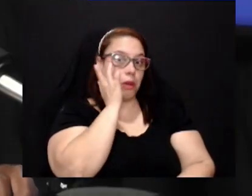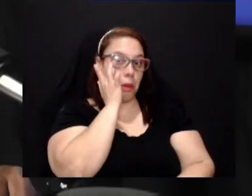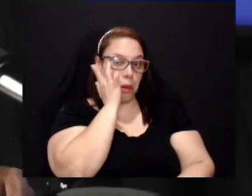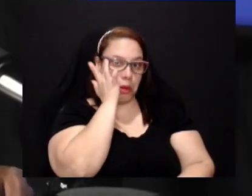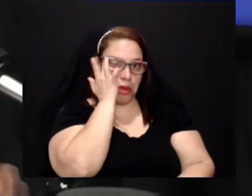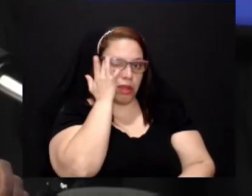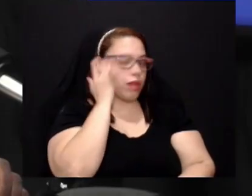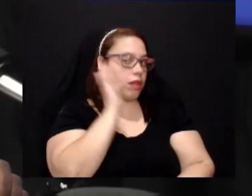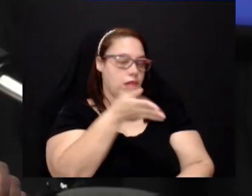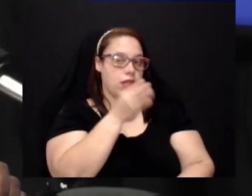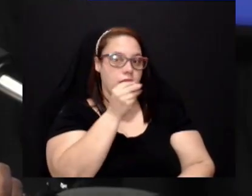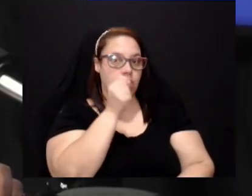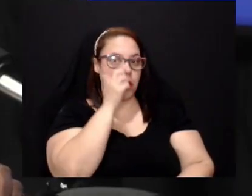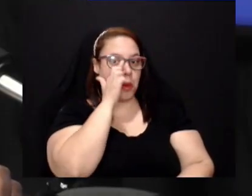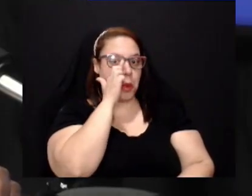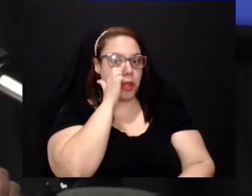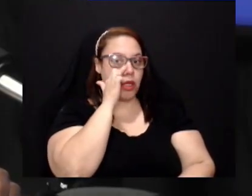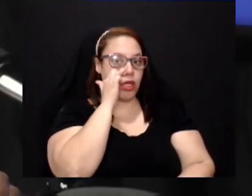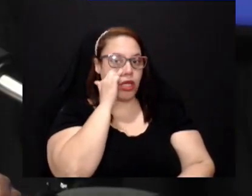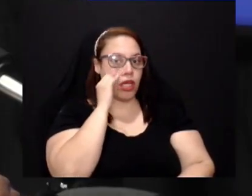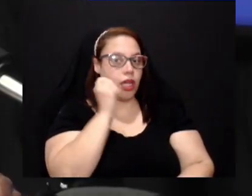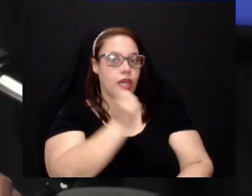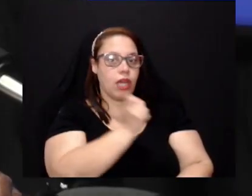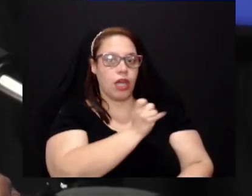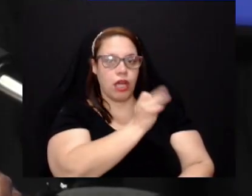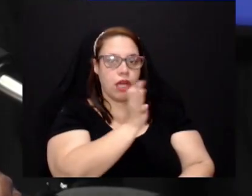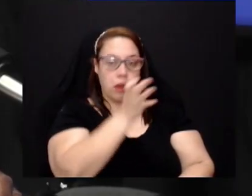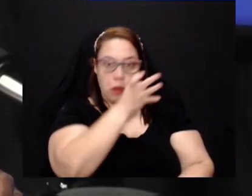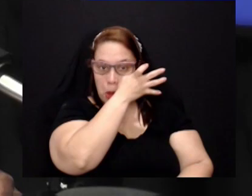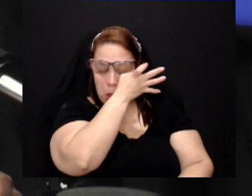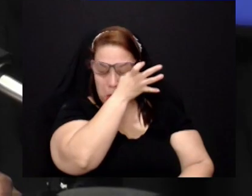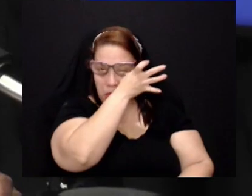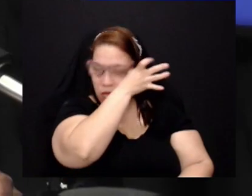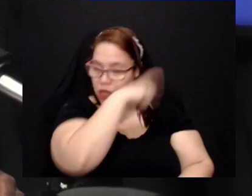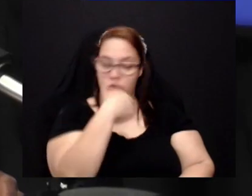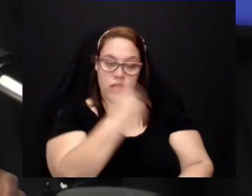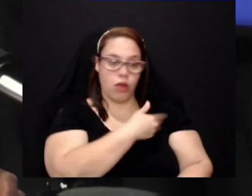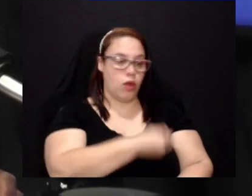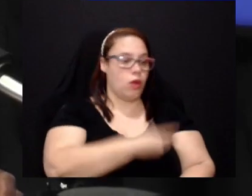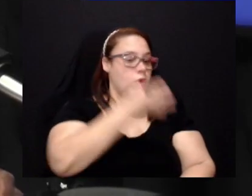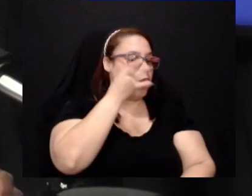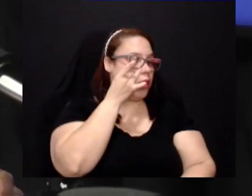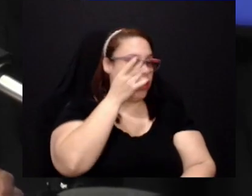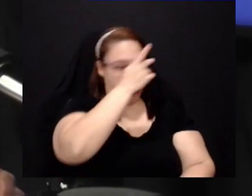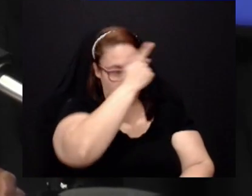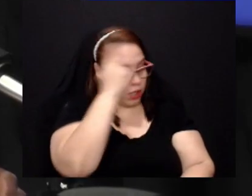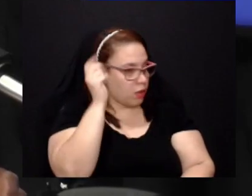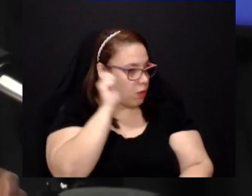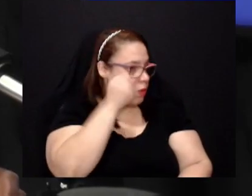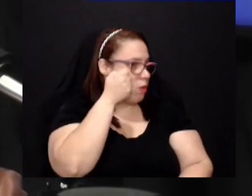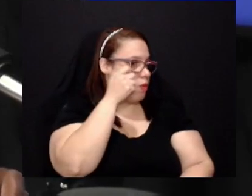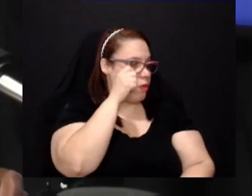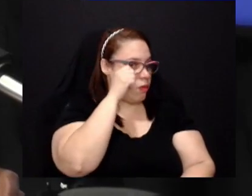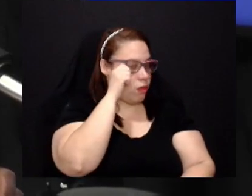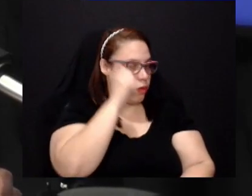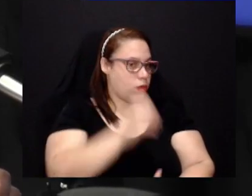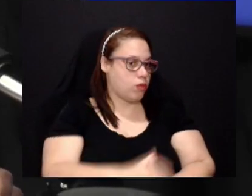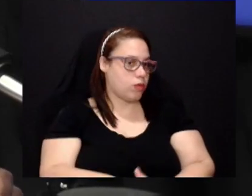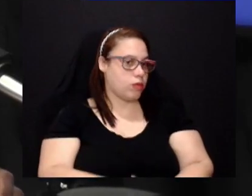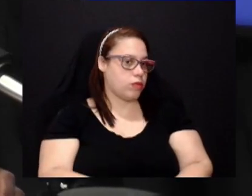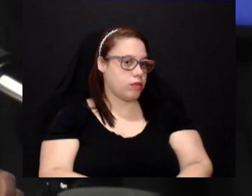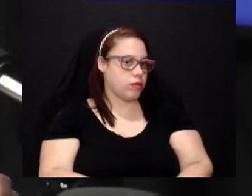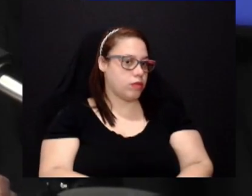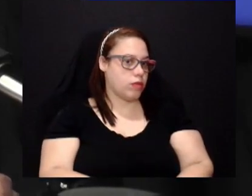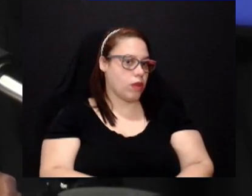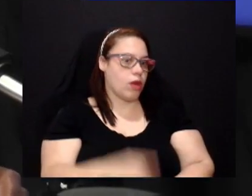né? O tanto que as nossas presenças enquanto pessoas negras, seja